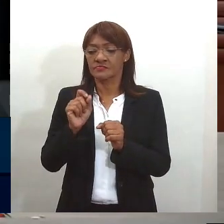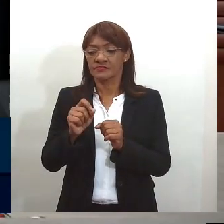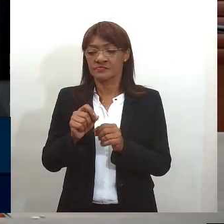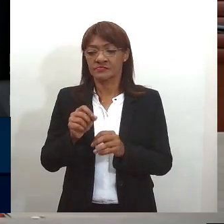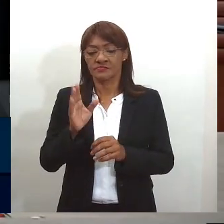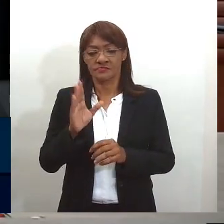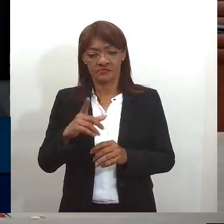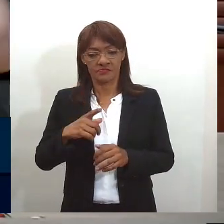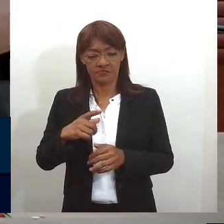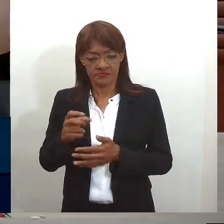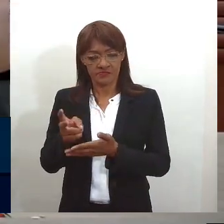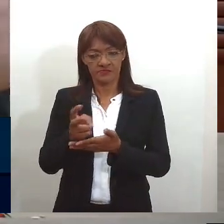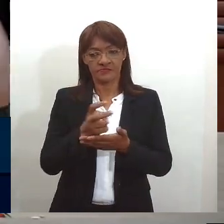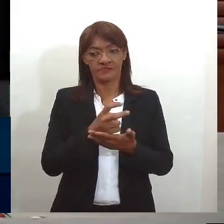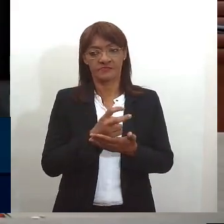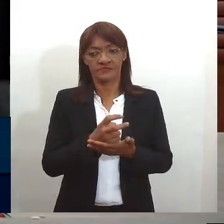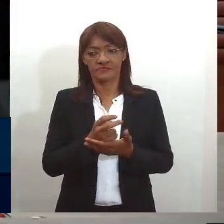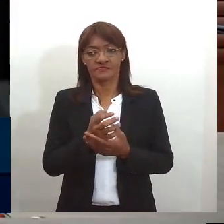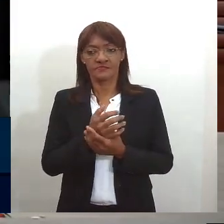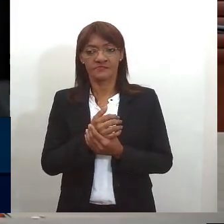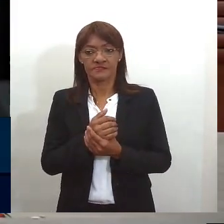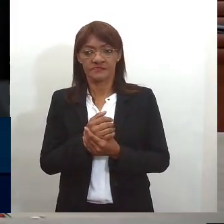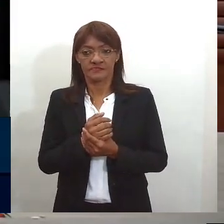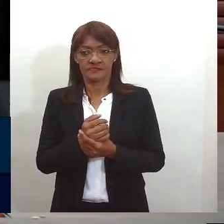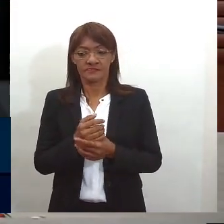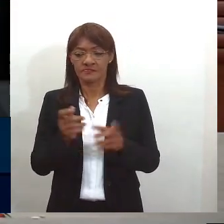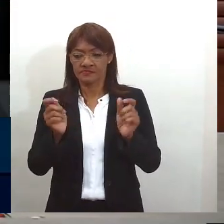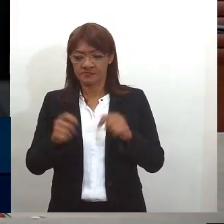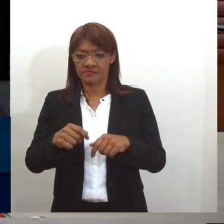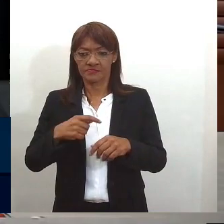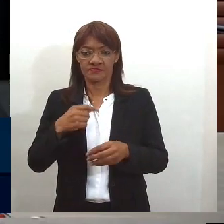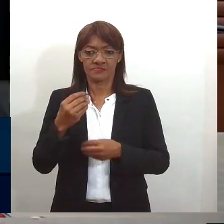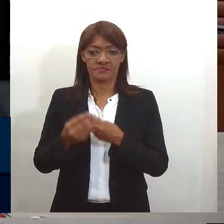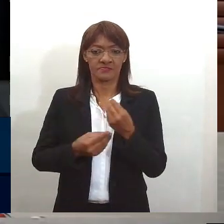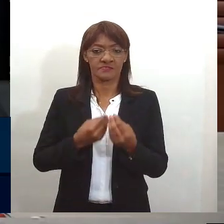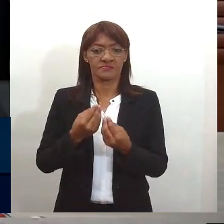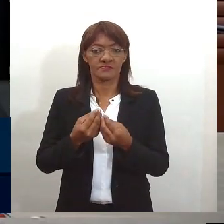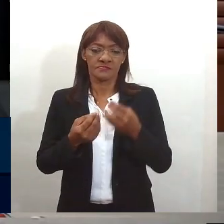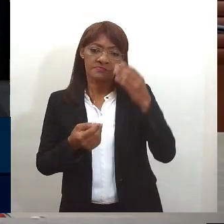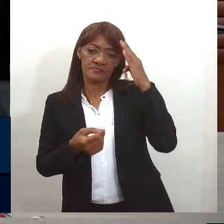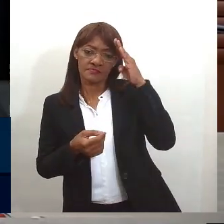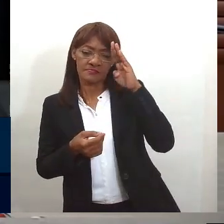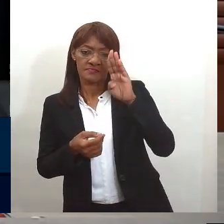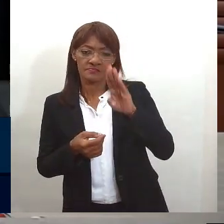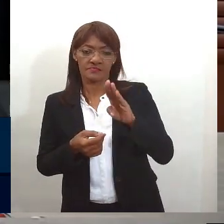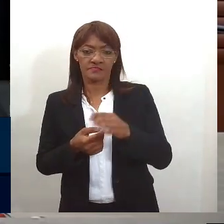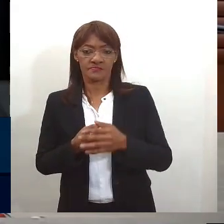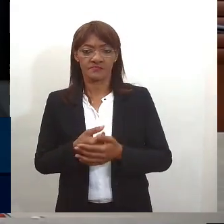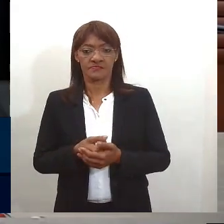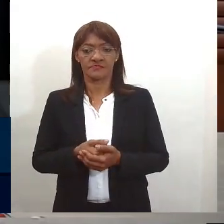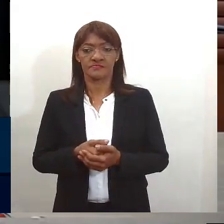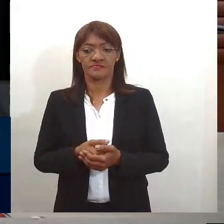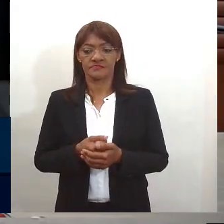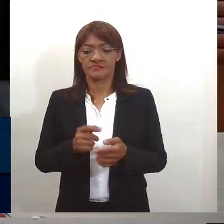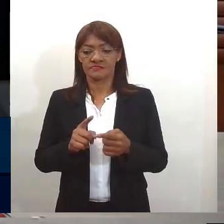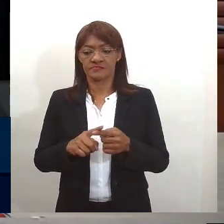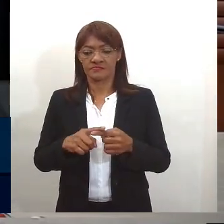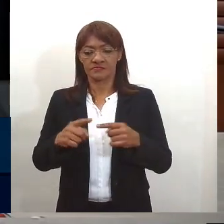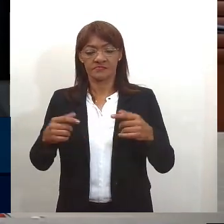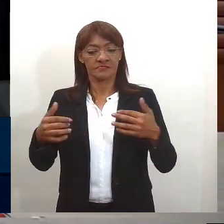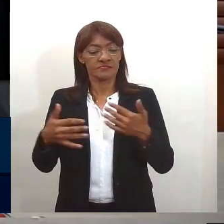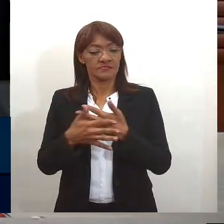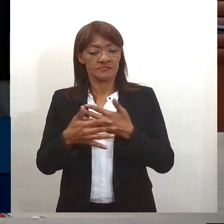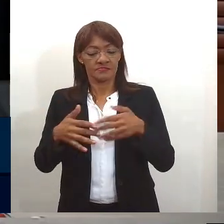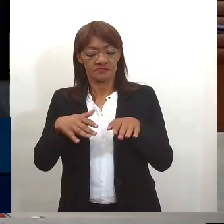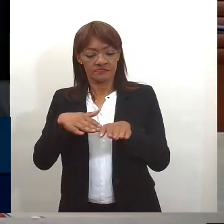tem consequências, né, principalmente em trânsito? A gente vê que em momentos de pico,